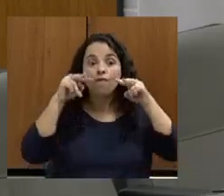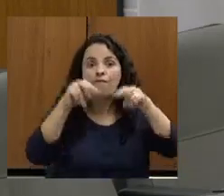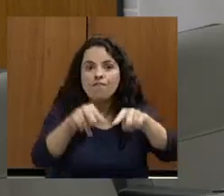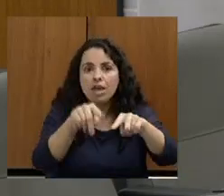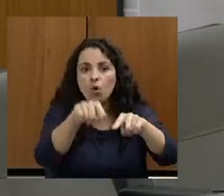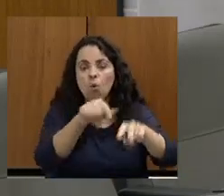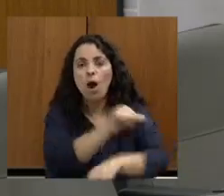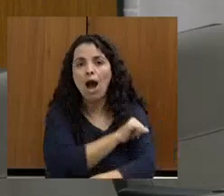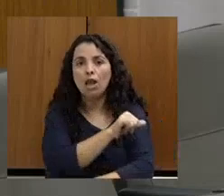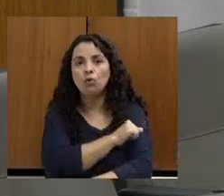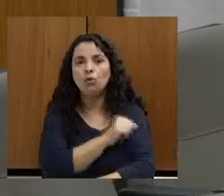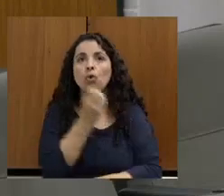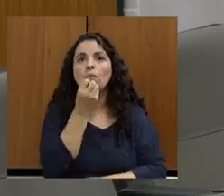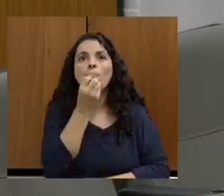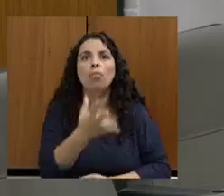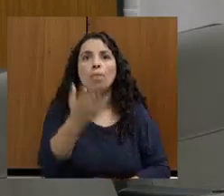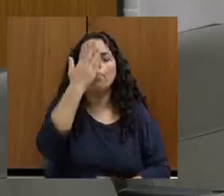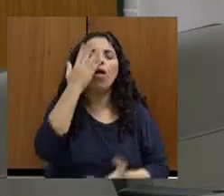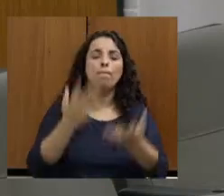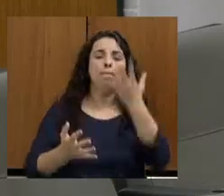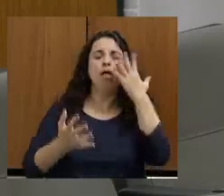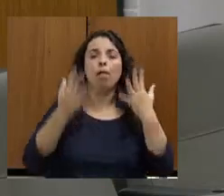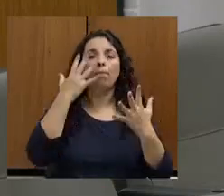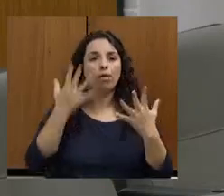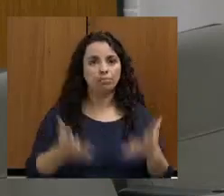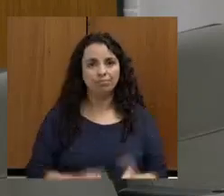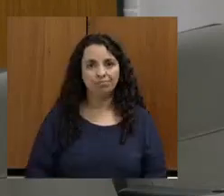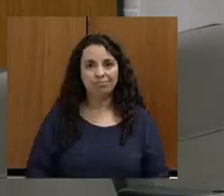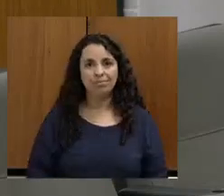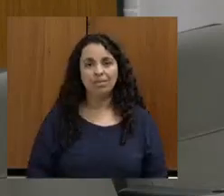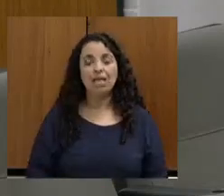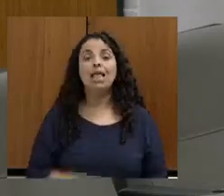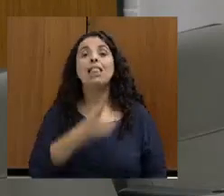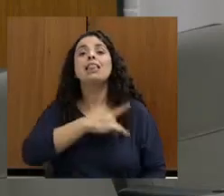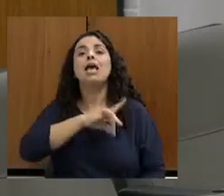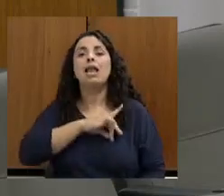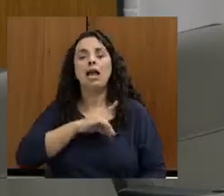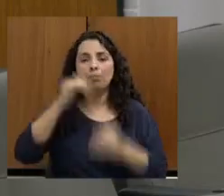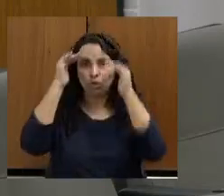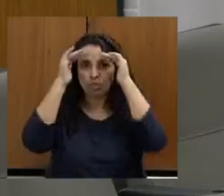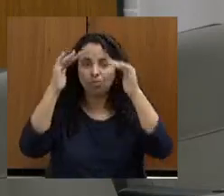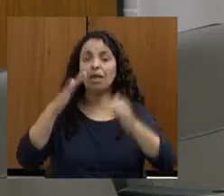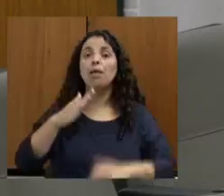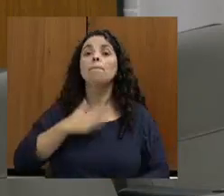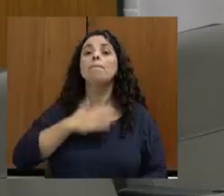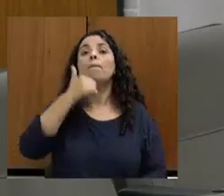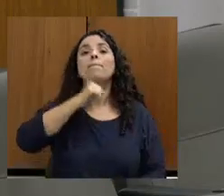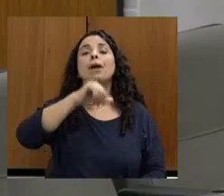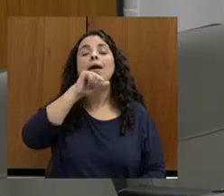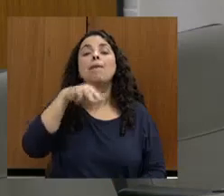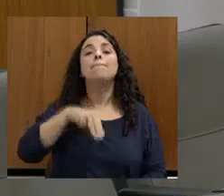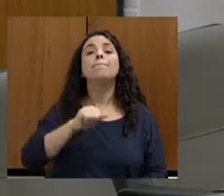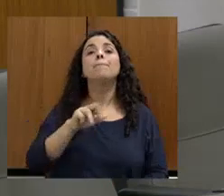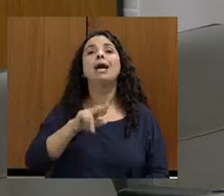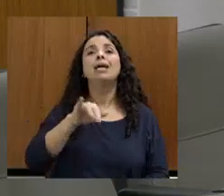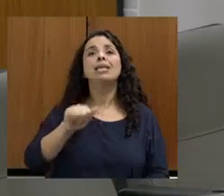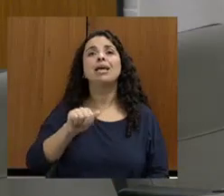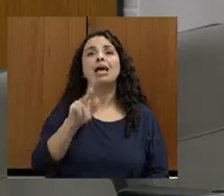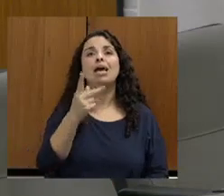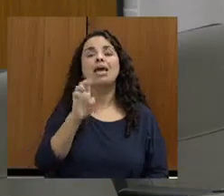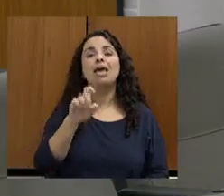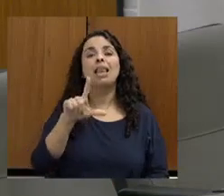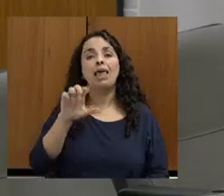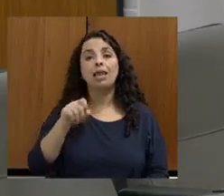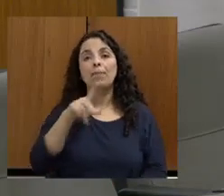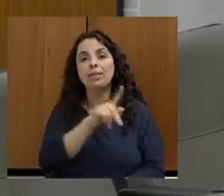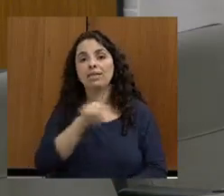Senhor delegado, meus respeitos, eu sou filha de Maria Neves de Matos, presidente e fundadora